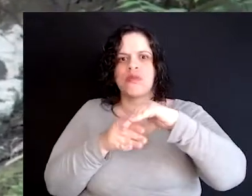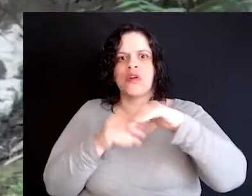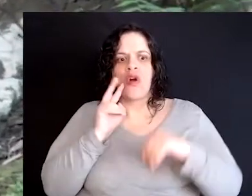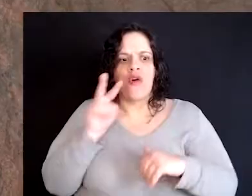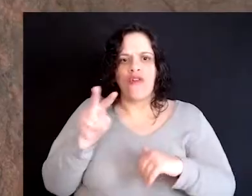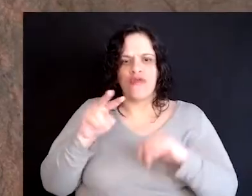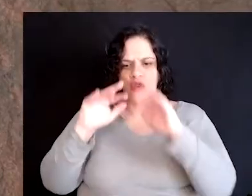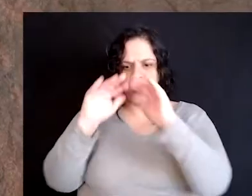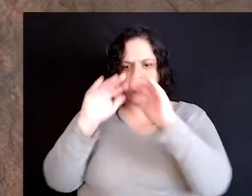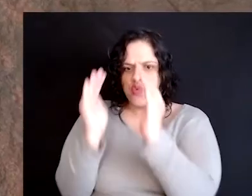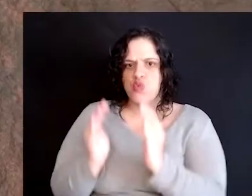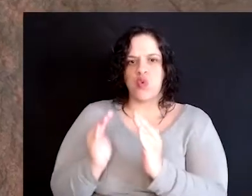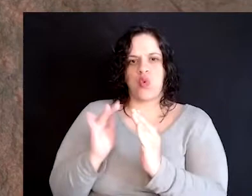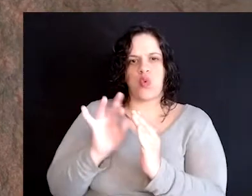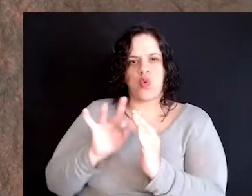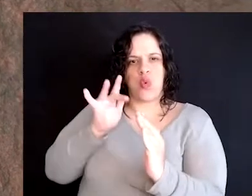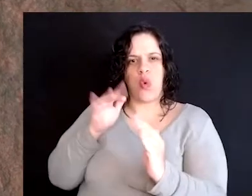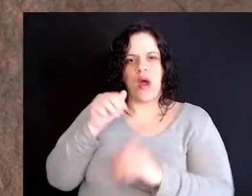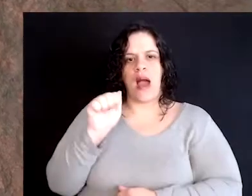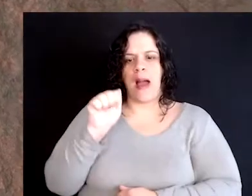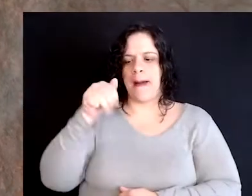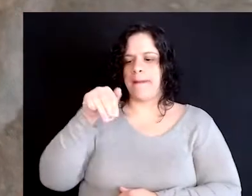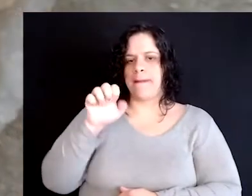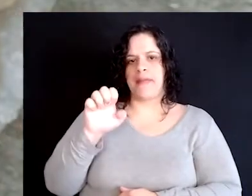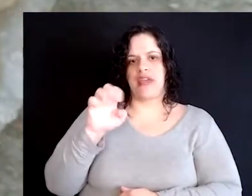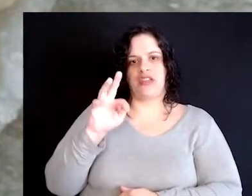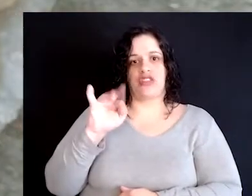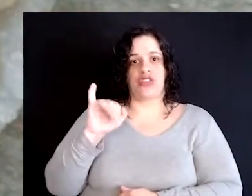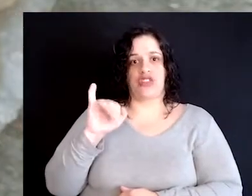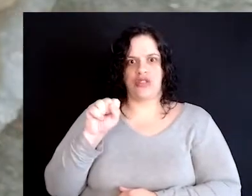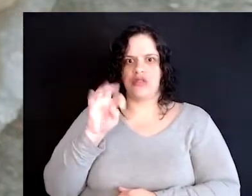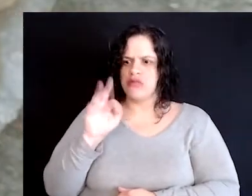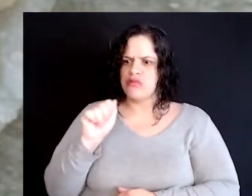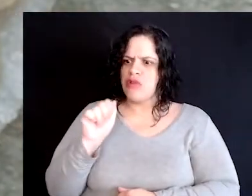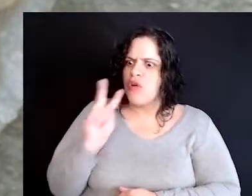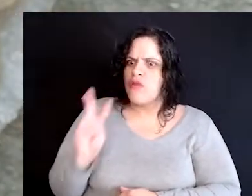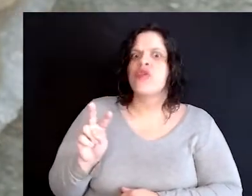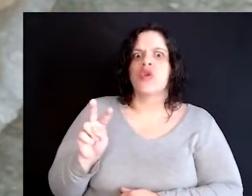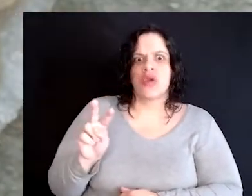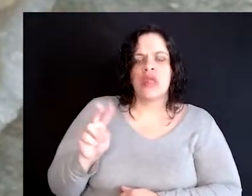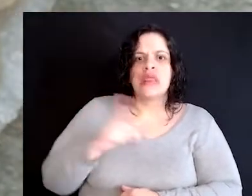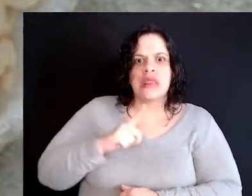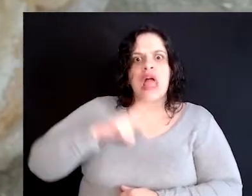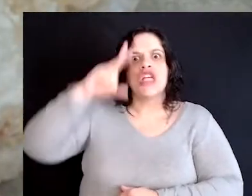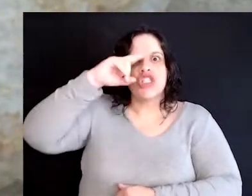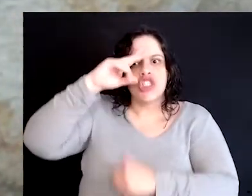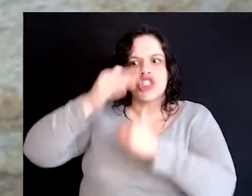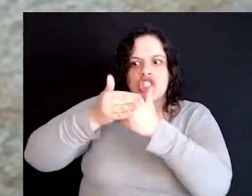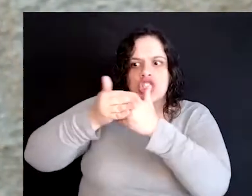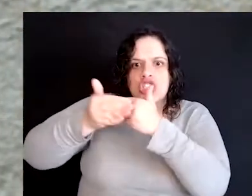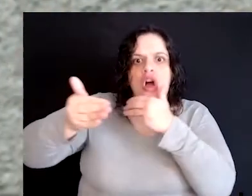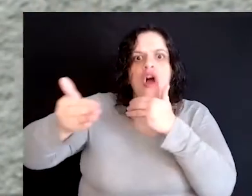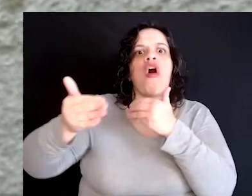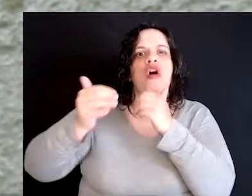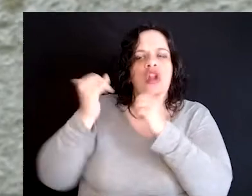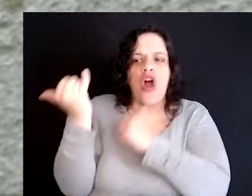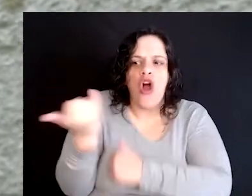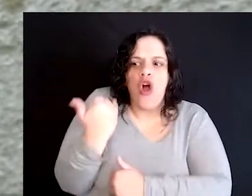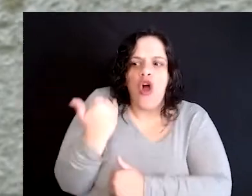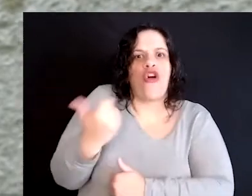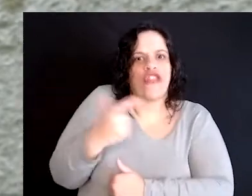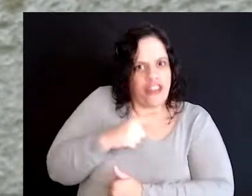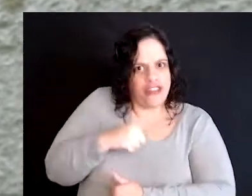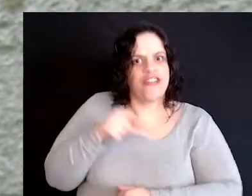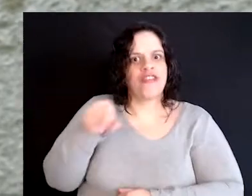e vi uma ametista sendo formada. E entendi que ali havia um drama mesmo. Essa narrativa